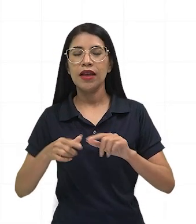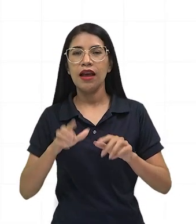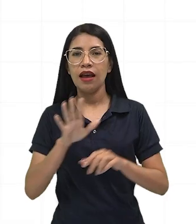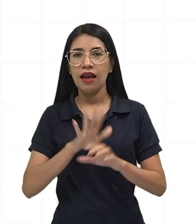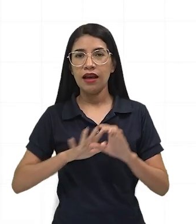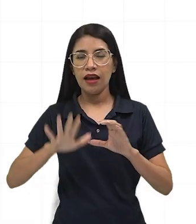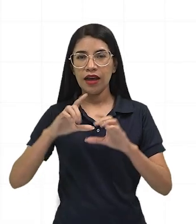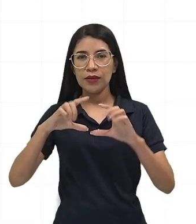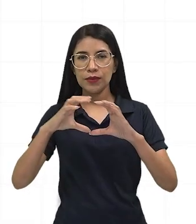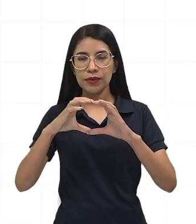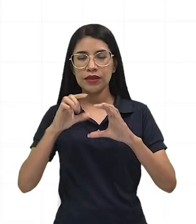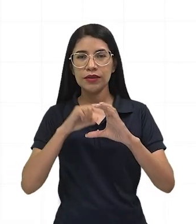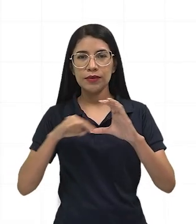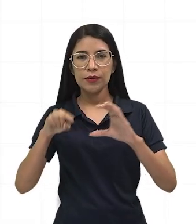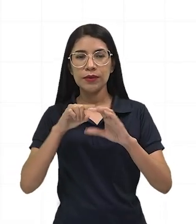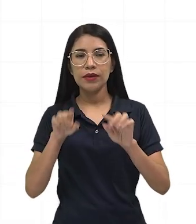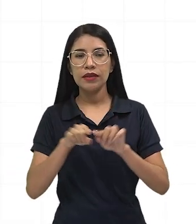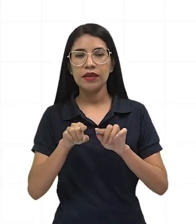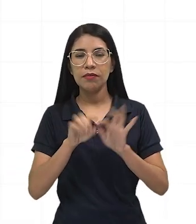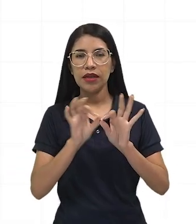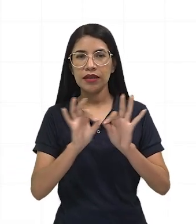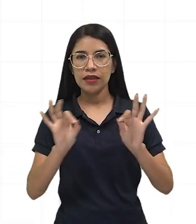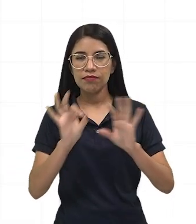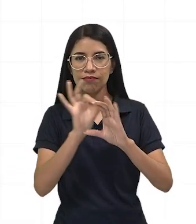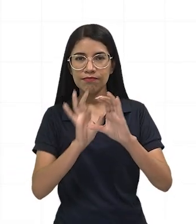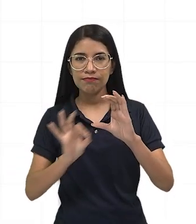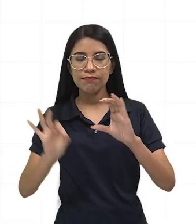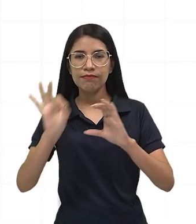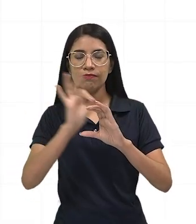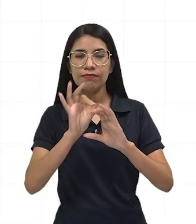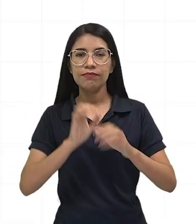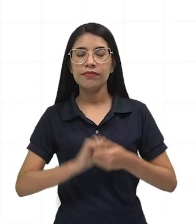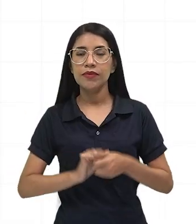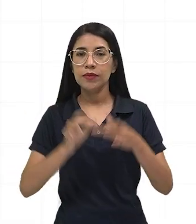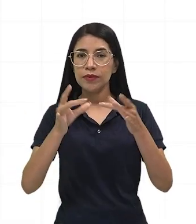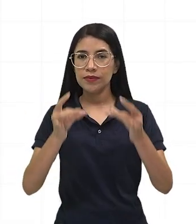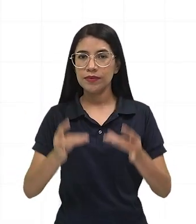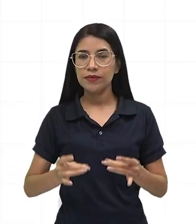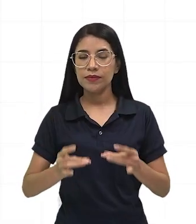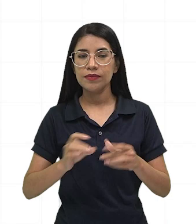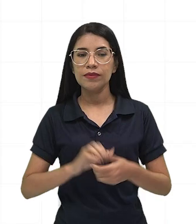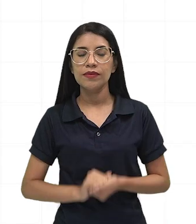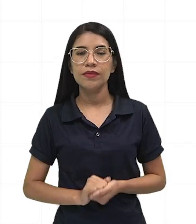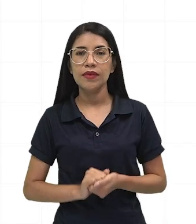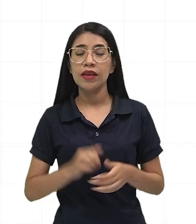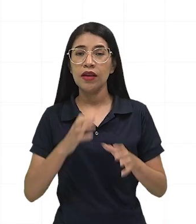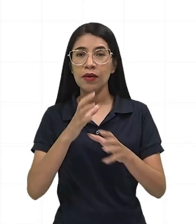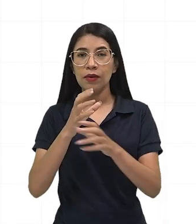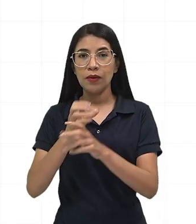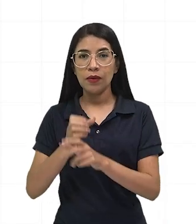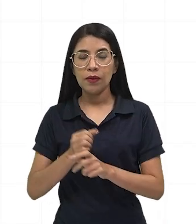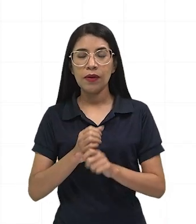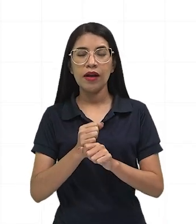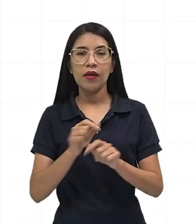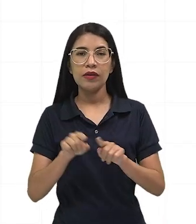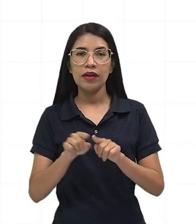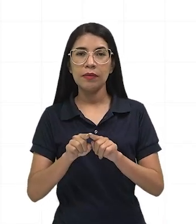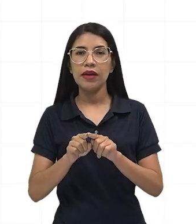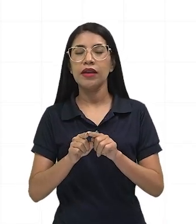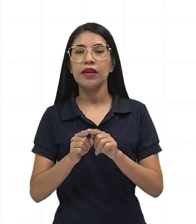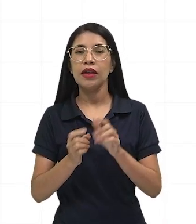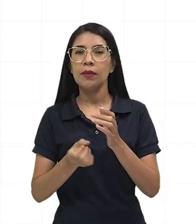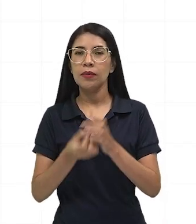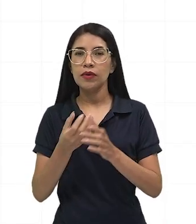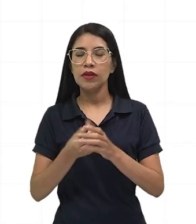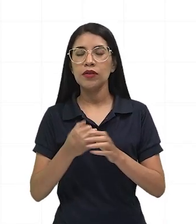área do círculo e comprimento de sua circunferência, detalhamento, resolução e elaboração de problemas